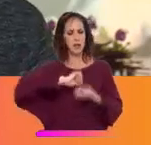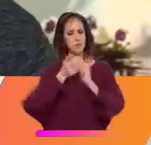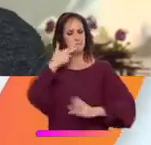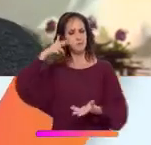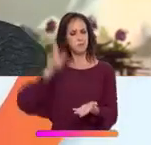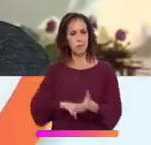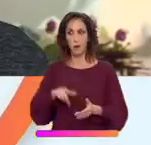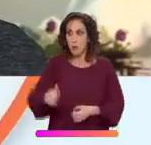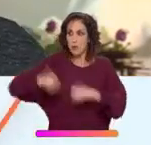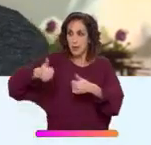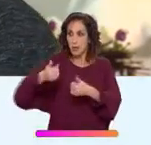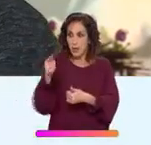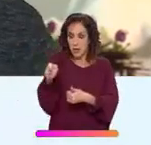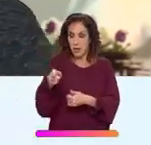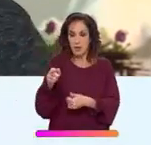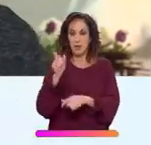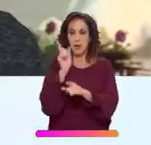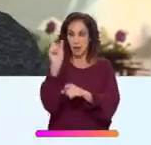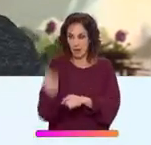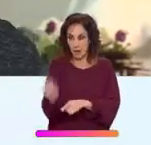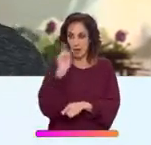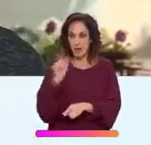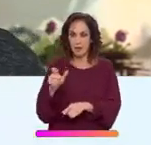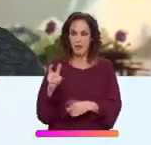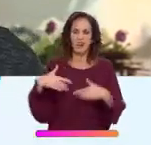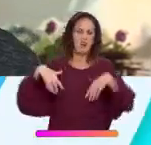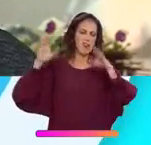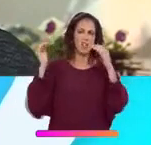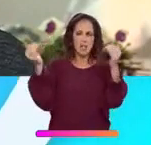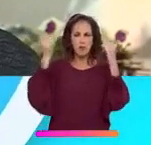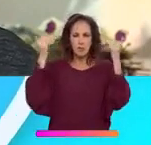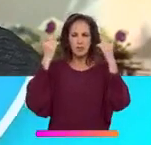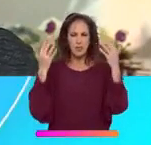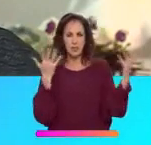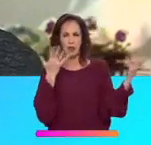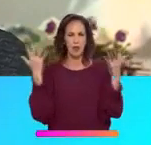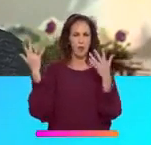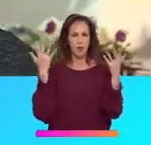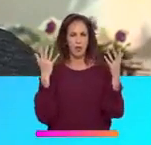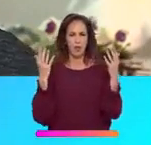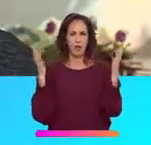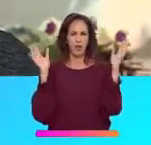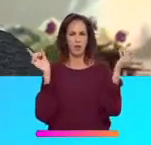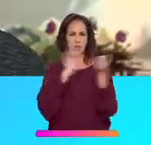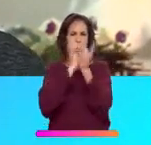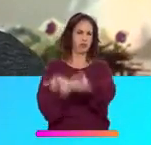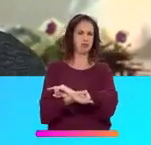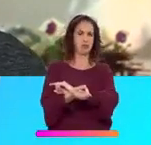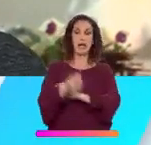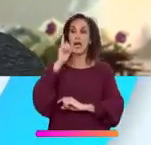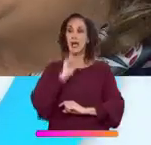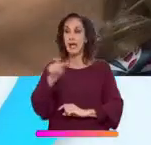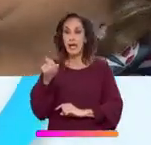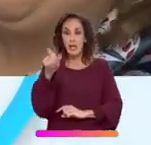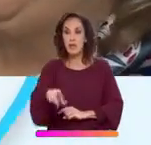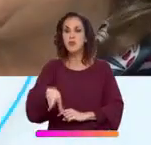pôde acontecer. Porque houve tanta informação, às vezes até um pouco contraditória, e ela nunca entrou nesses